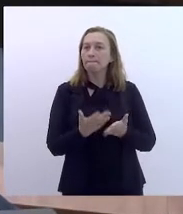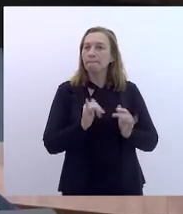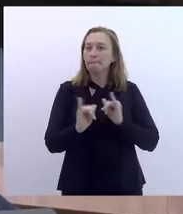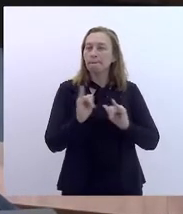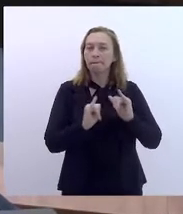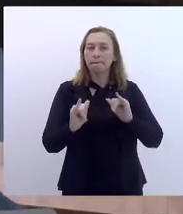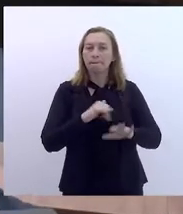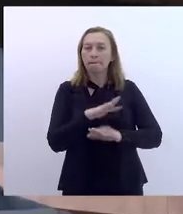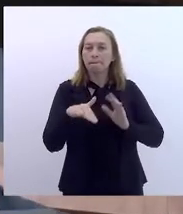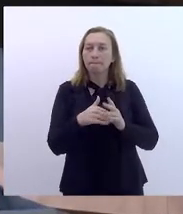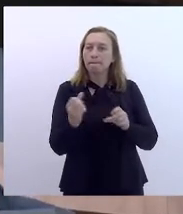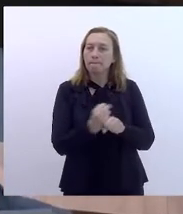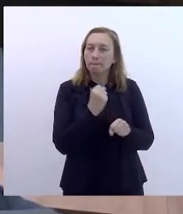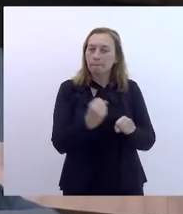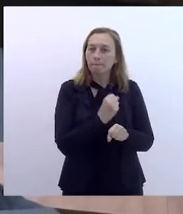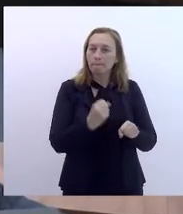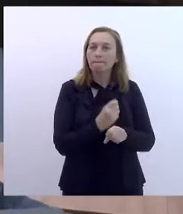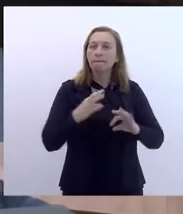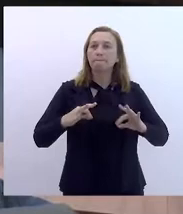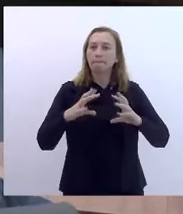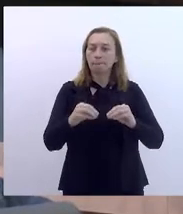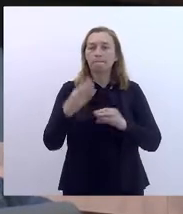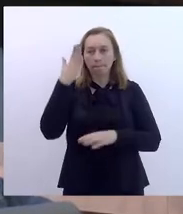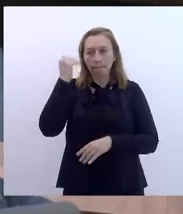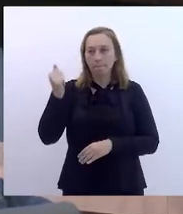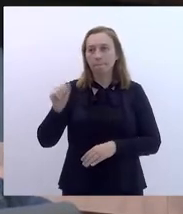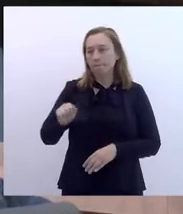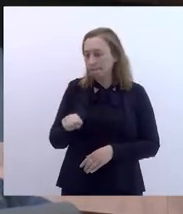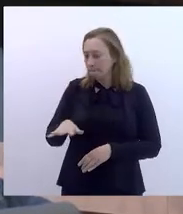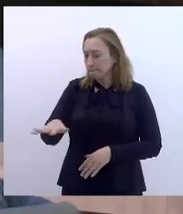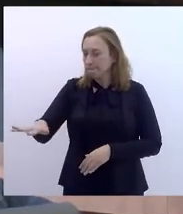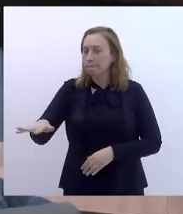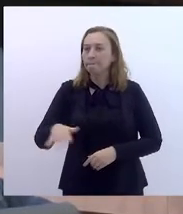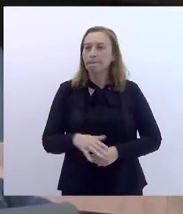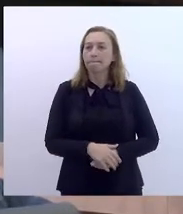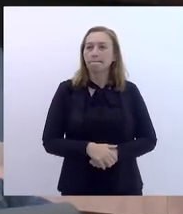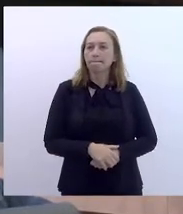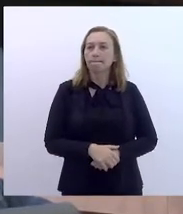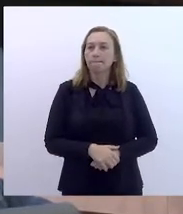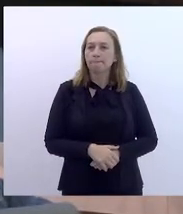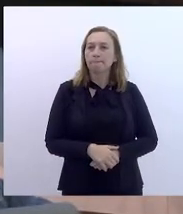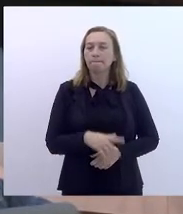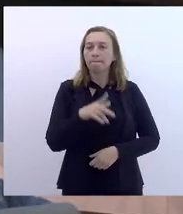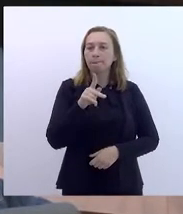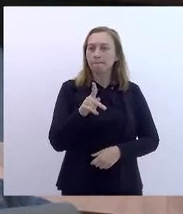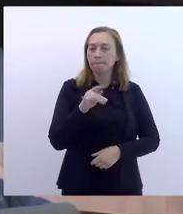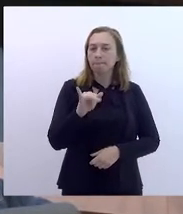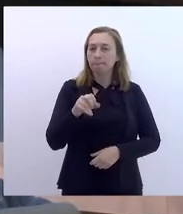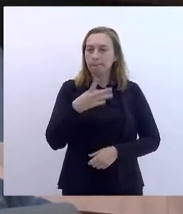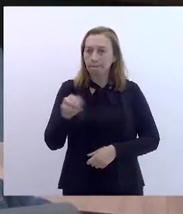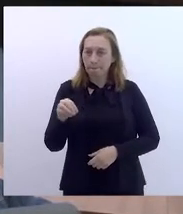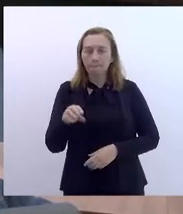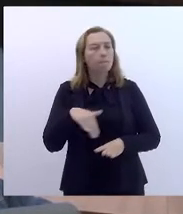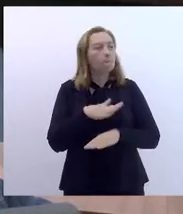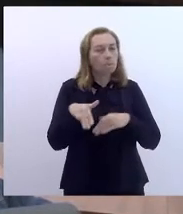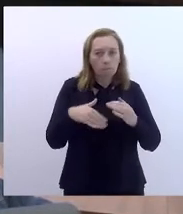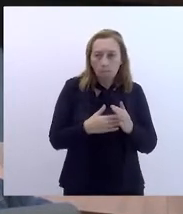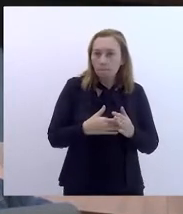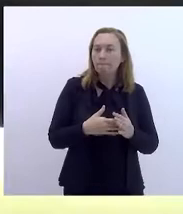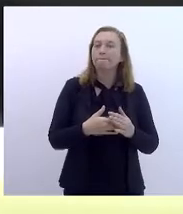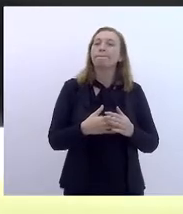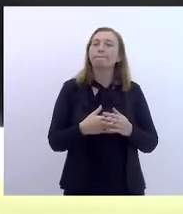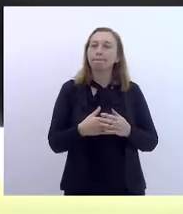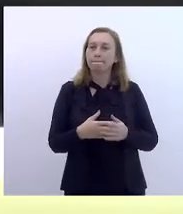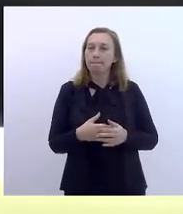Toda obra todo mundo sabe aqui que é de favela né a gente que seja do peão todo mundo a gente